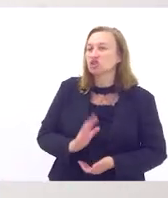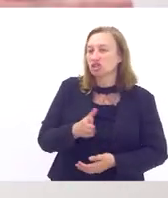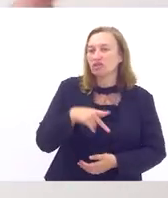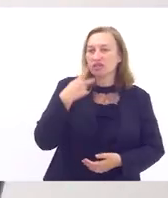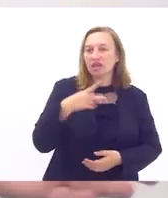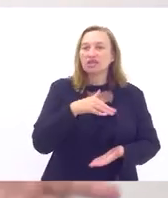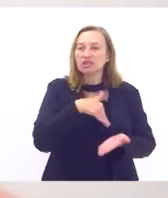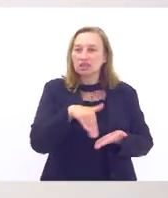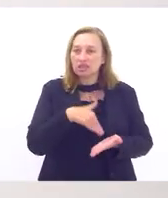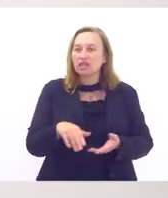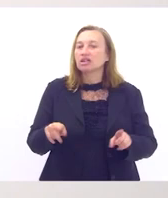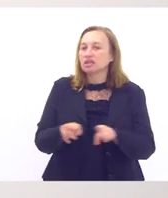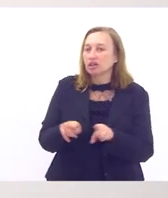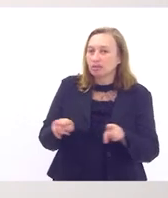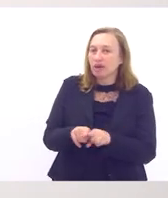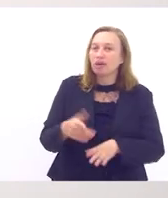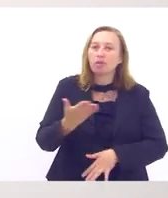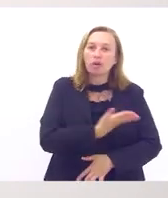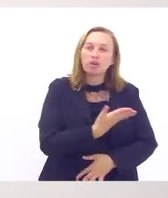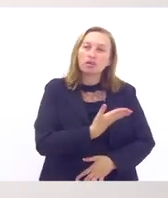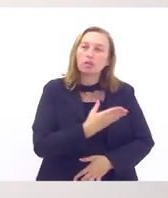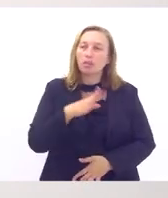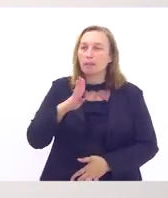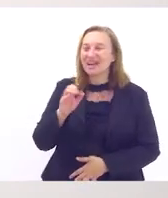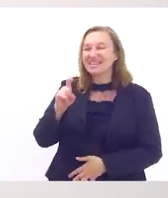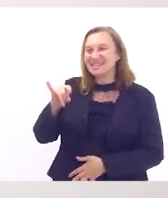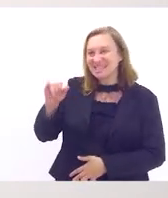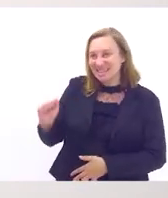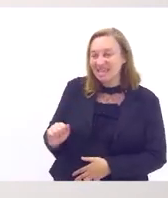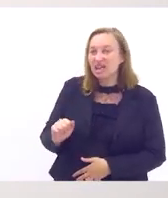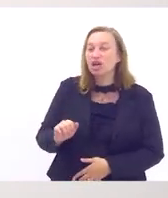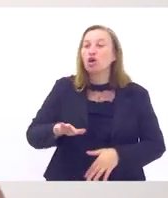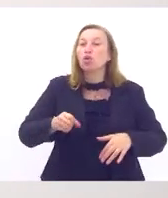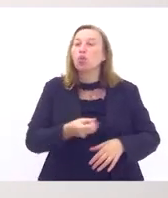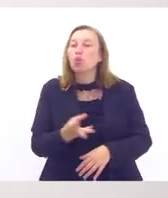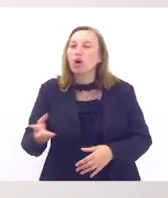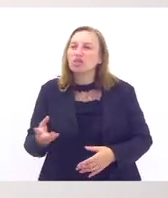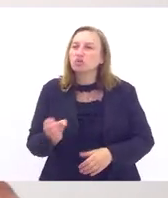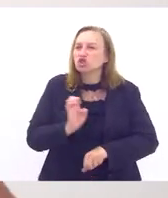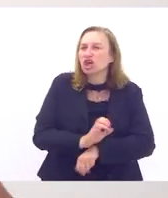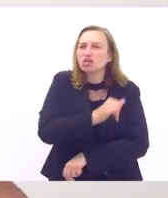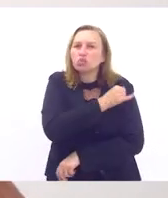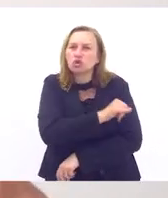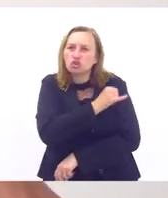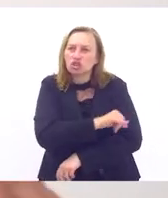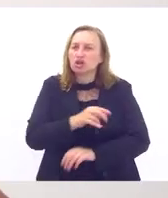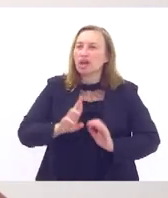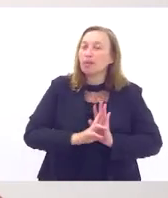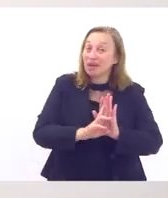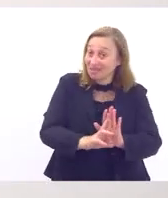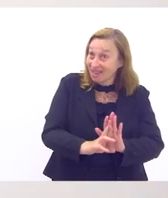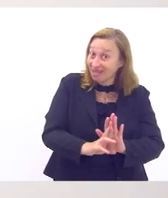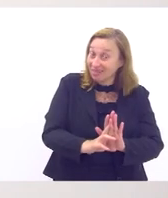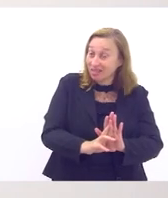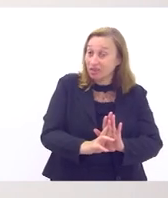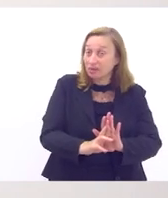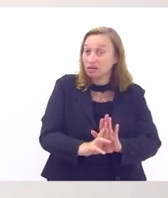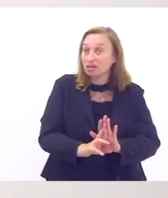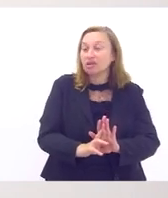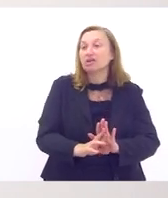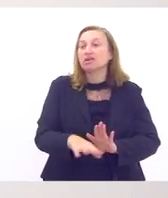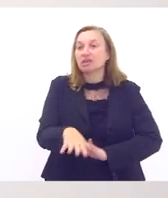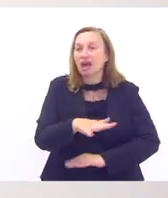pela secretaria, também pelo colega Basília, o quanto o Estado do Rio de Janeiro representa, né, no